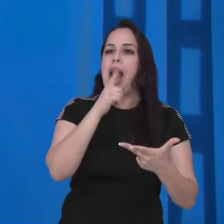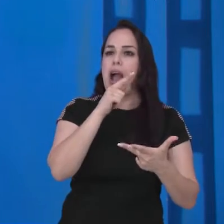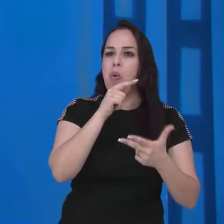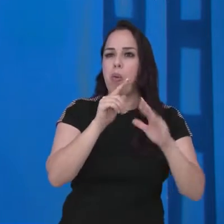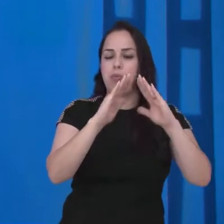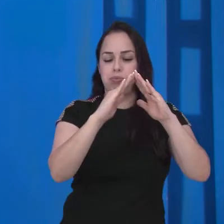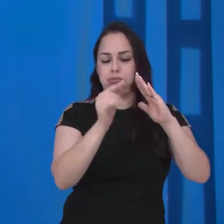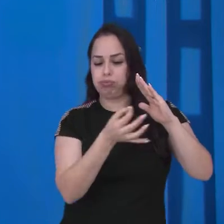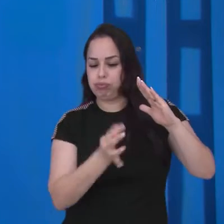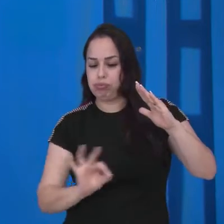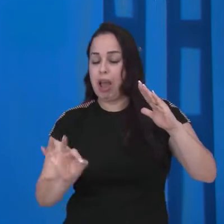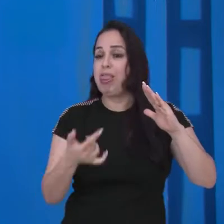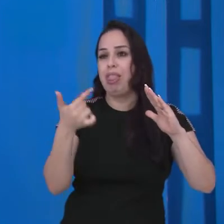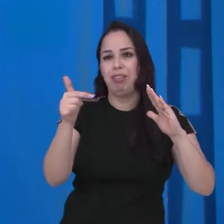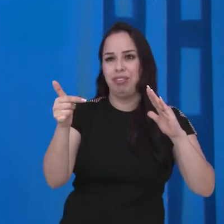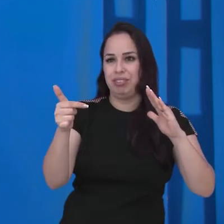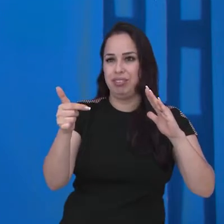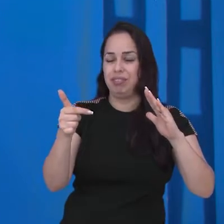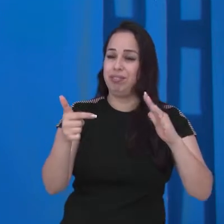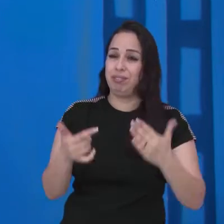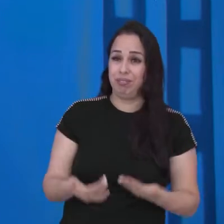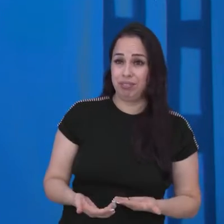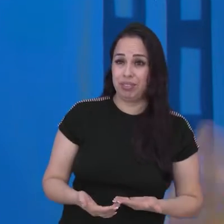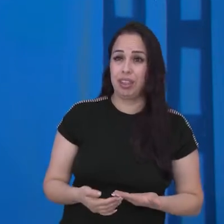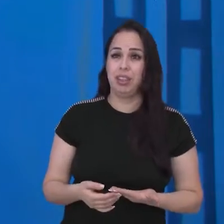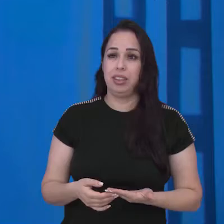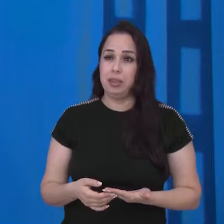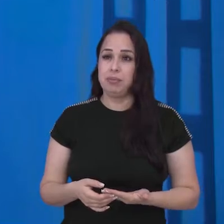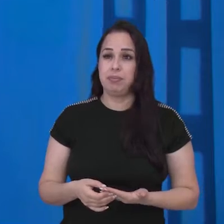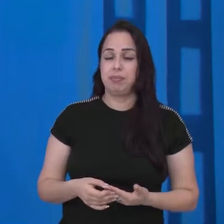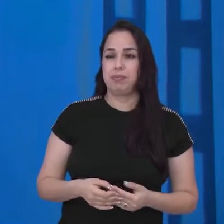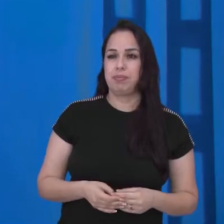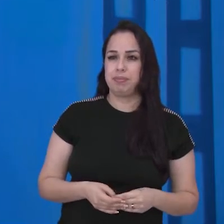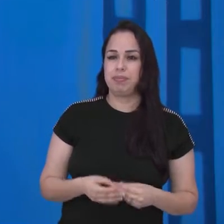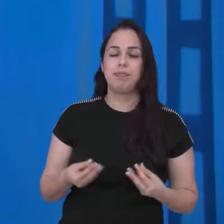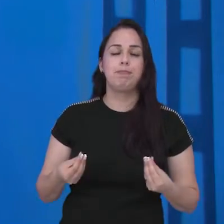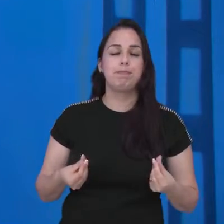Paraíso. E aí aquela coisa mesmo